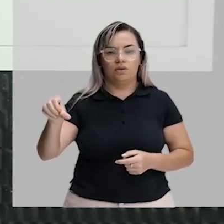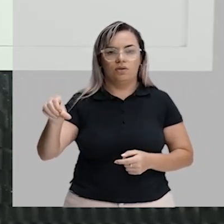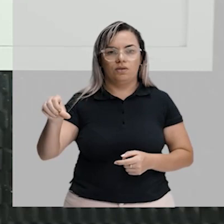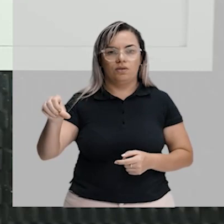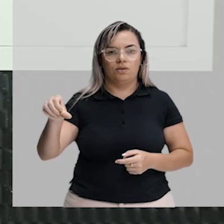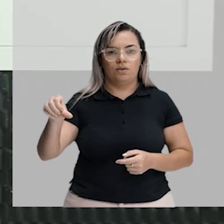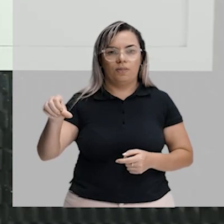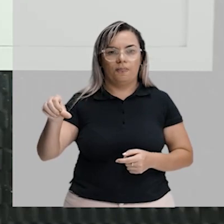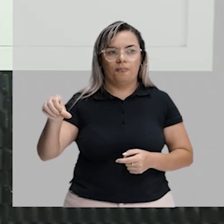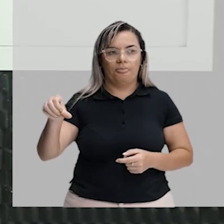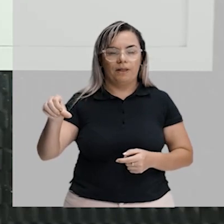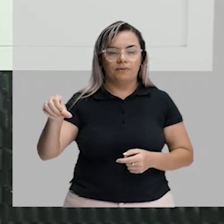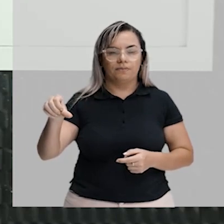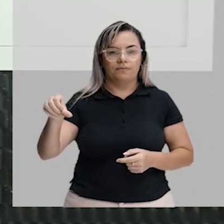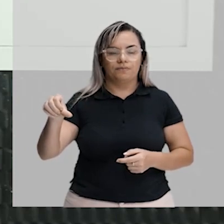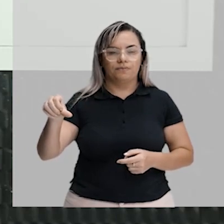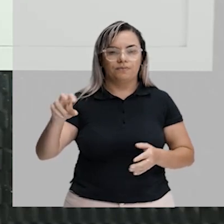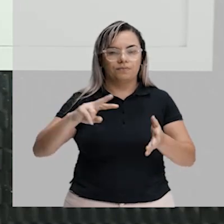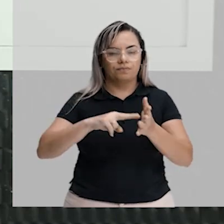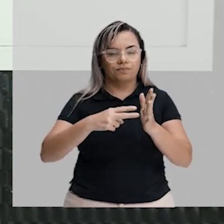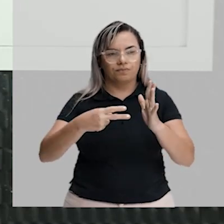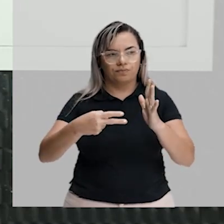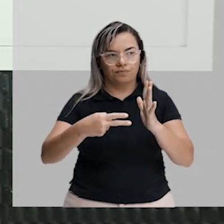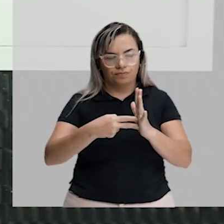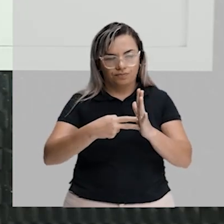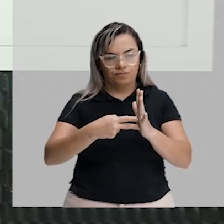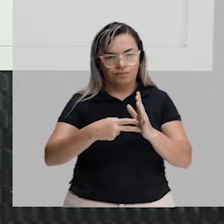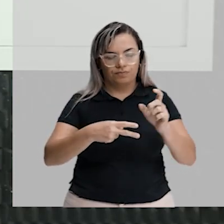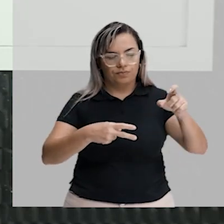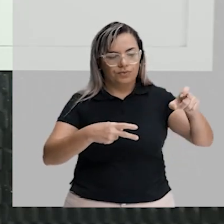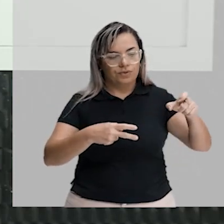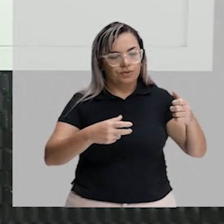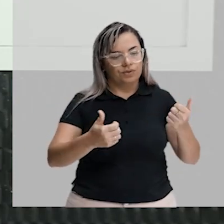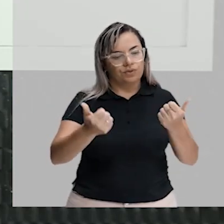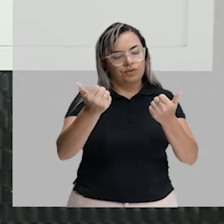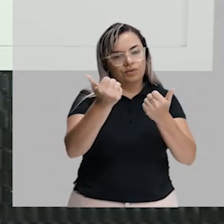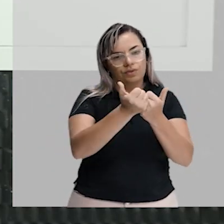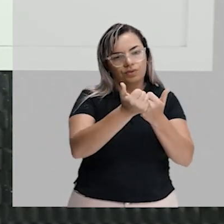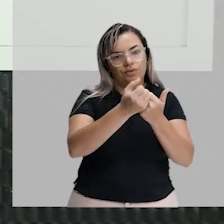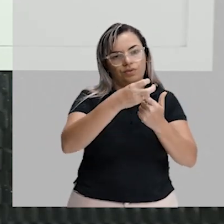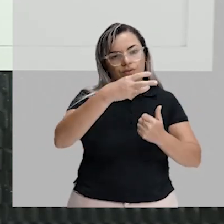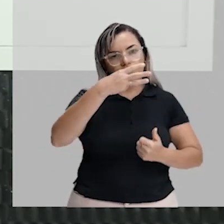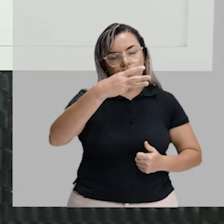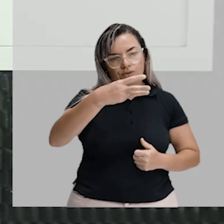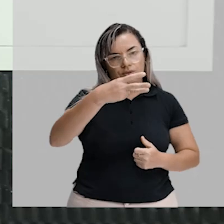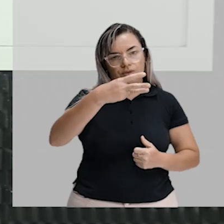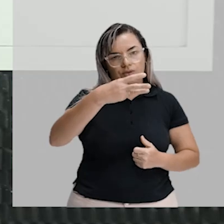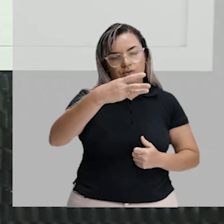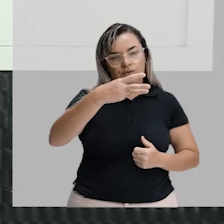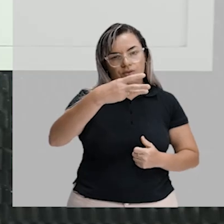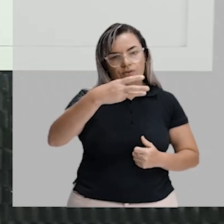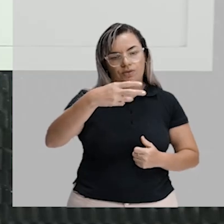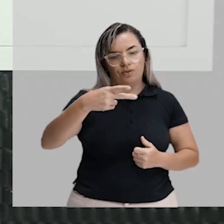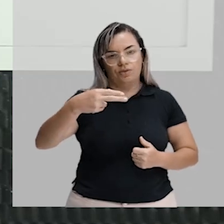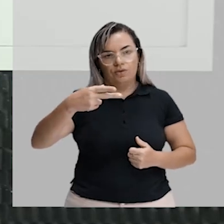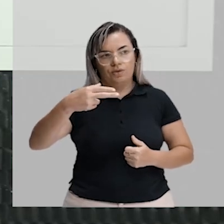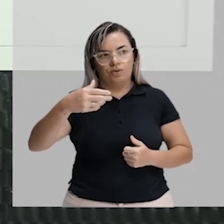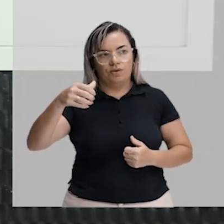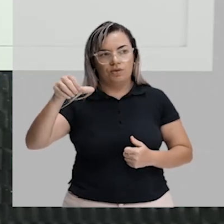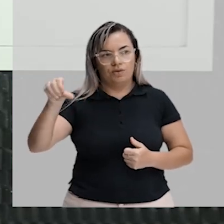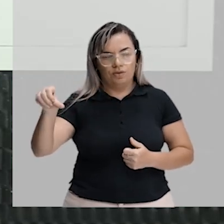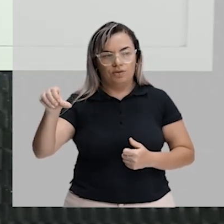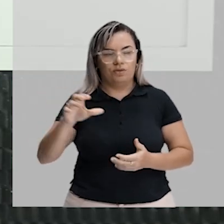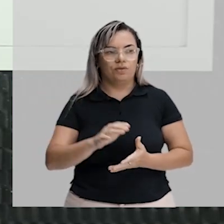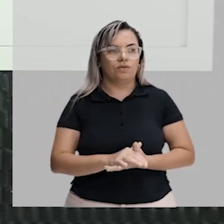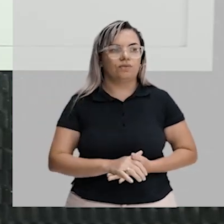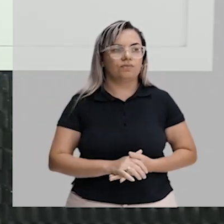Ou seja, o que isso significa? Quando tu substituir o x por 3, tu encontra o resultado 9. Então,